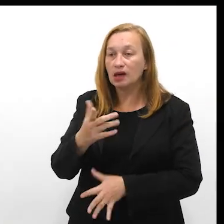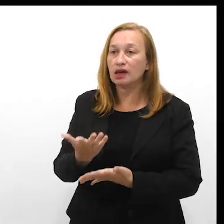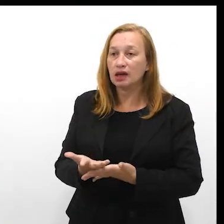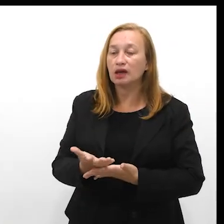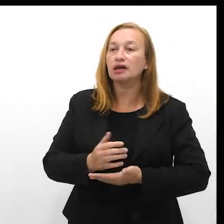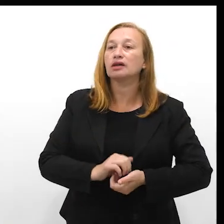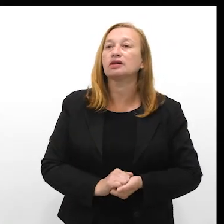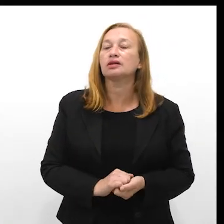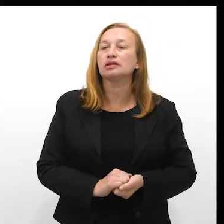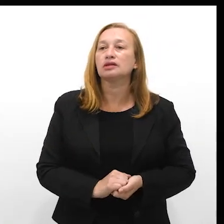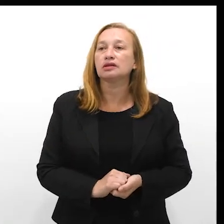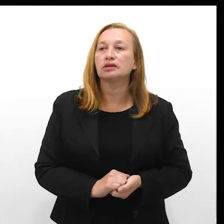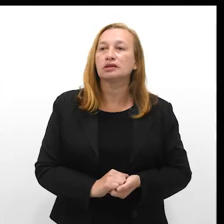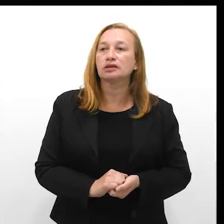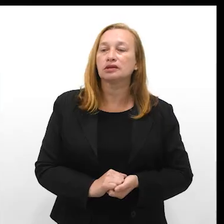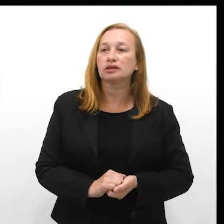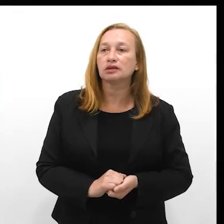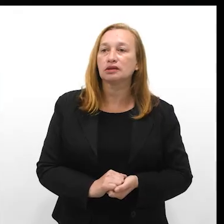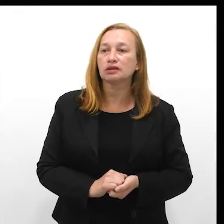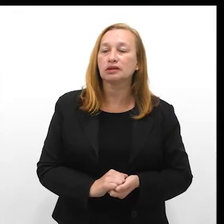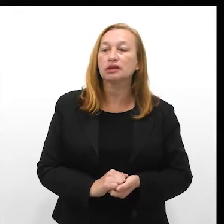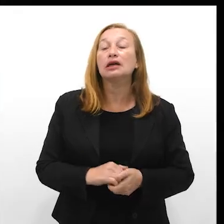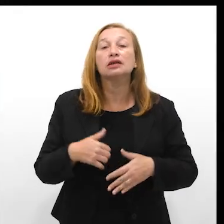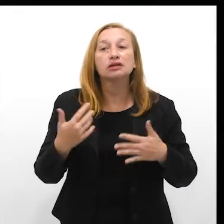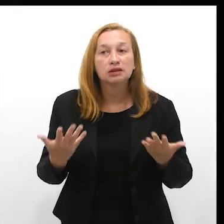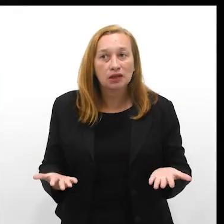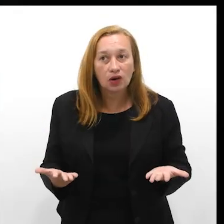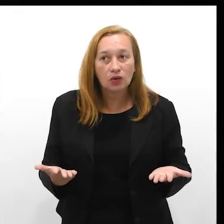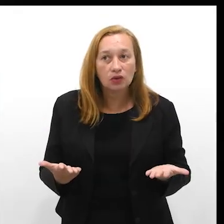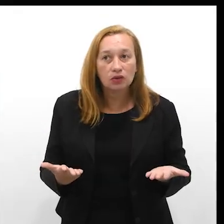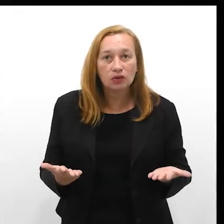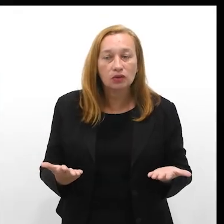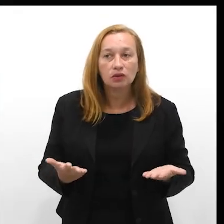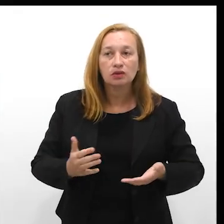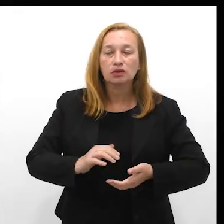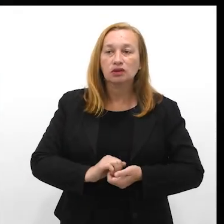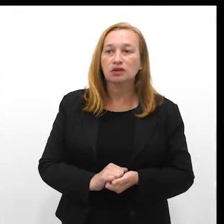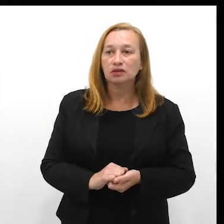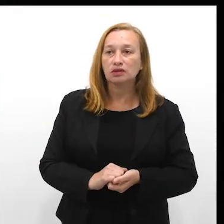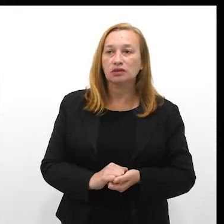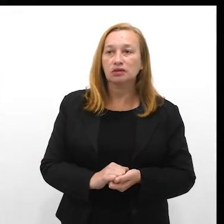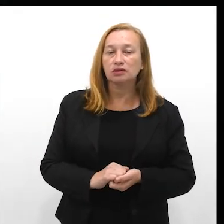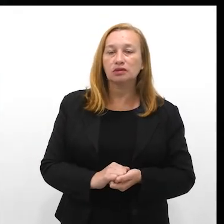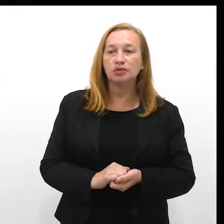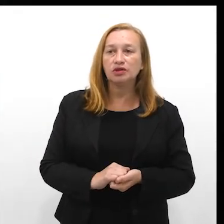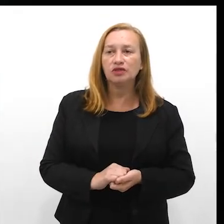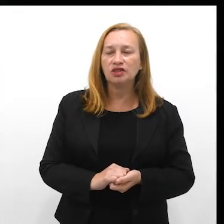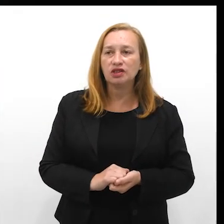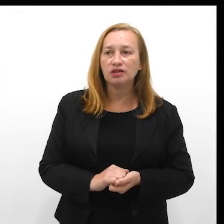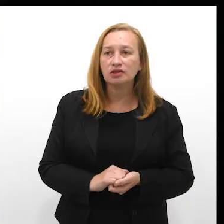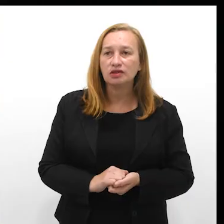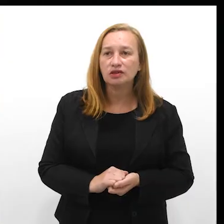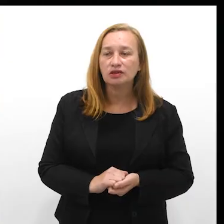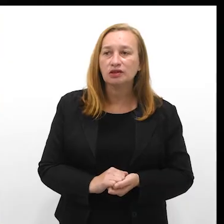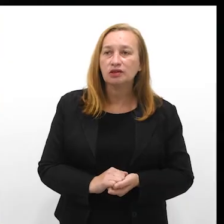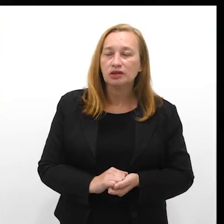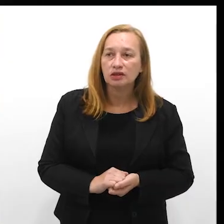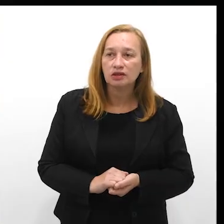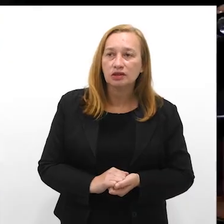coisas todas. Não pode ser também qualquer bocumoco. Então, bocumoco entrega a idade, né? Isso é muito antigo,